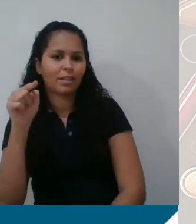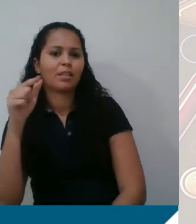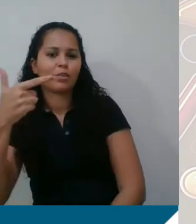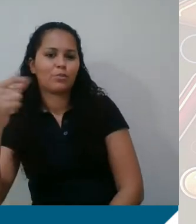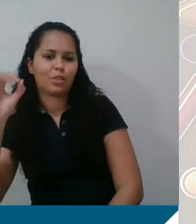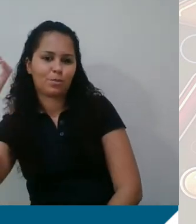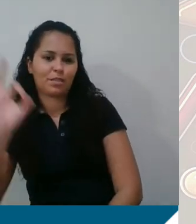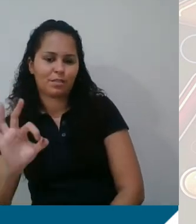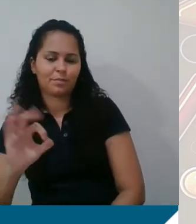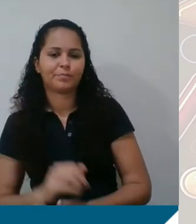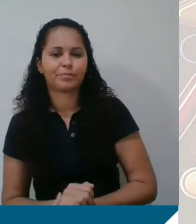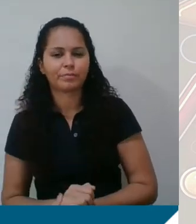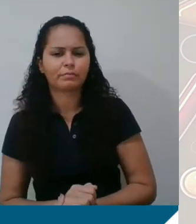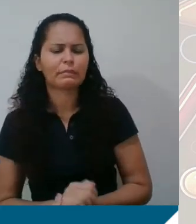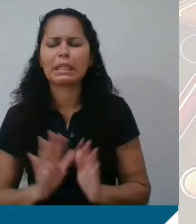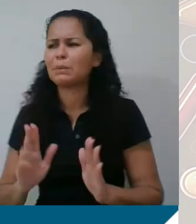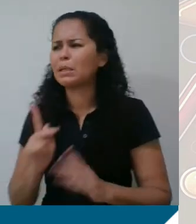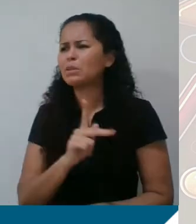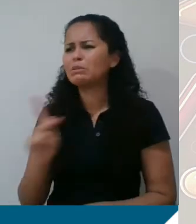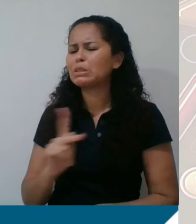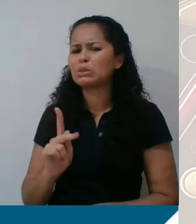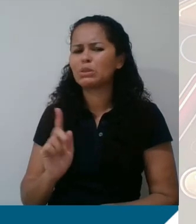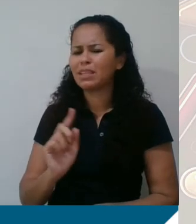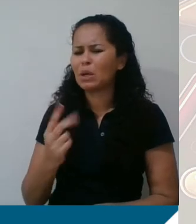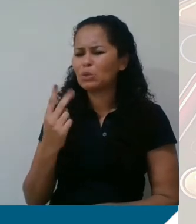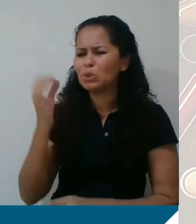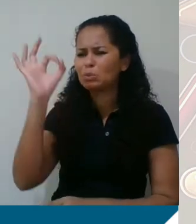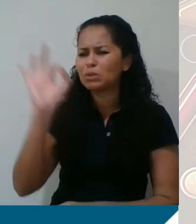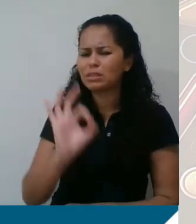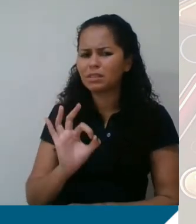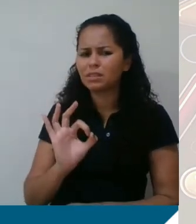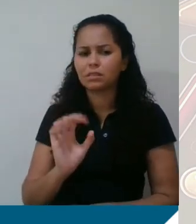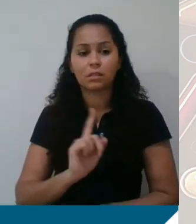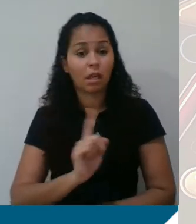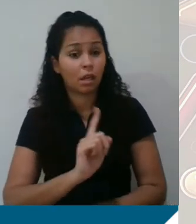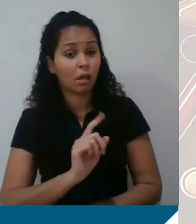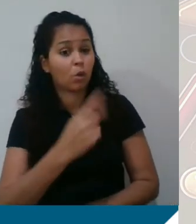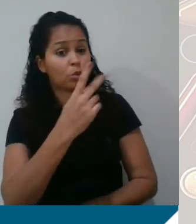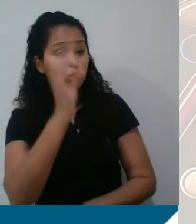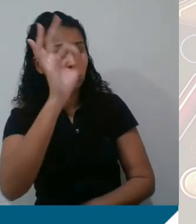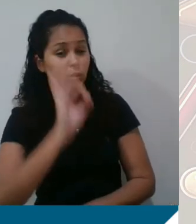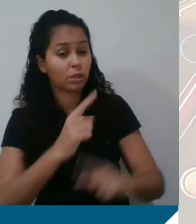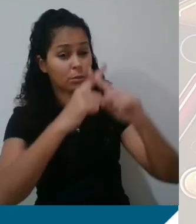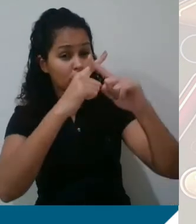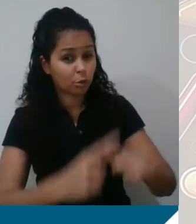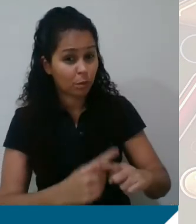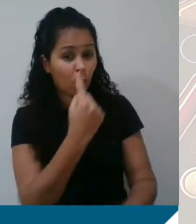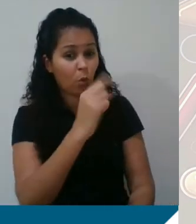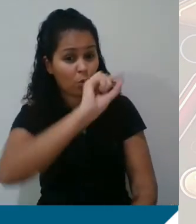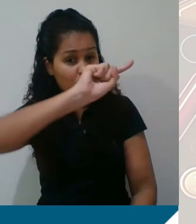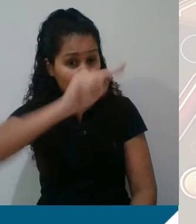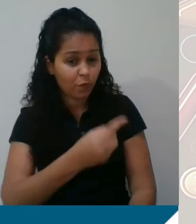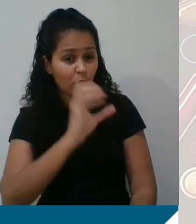caso aqui, equivale a um aumento de 20%. Ah, mas professor, isso não é um aumento de 2%, não. Um aumento de 2% é quando